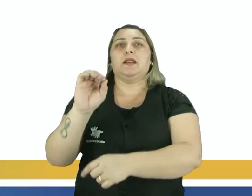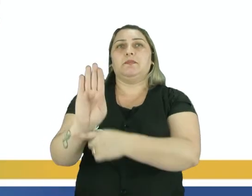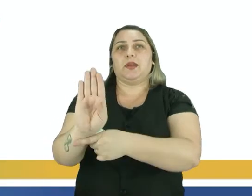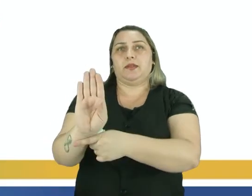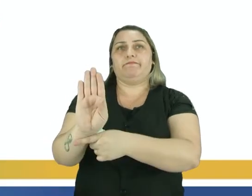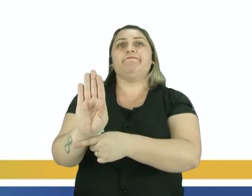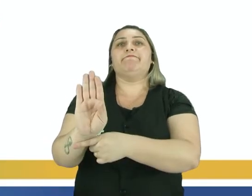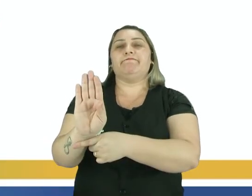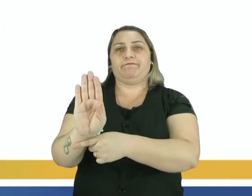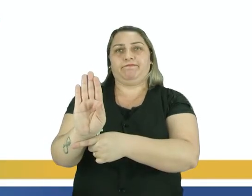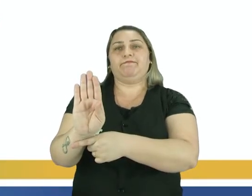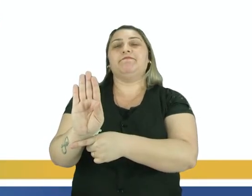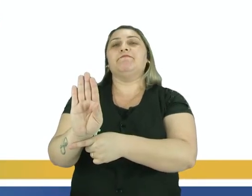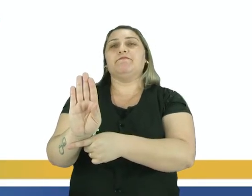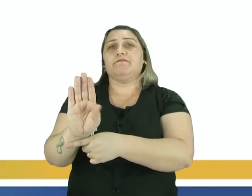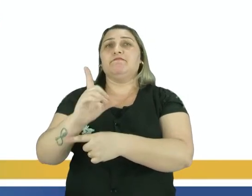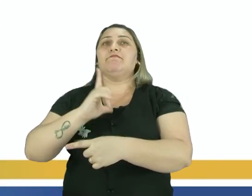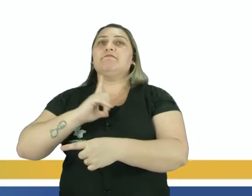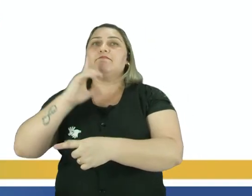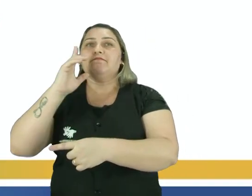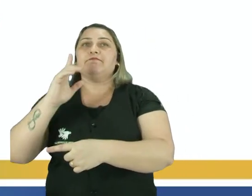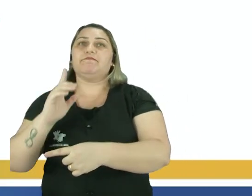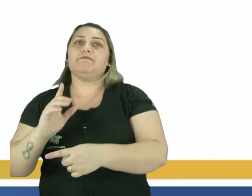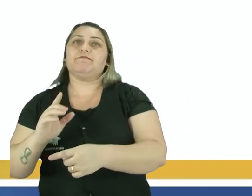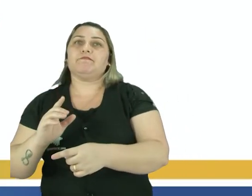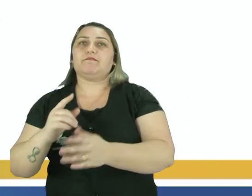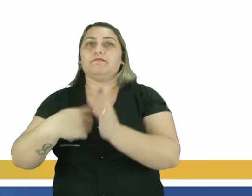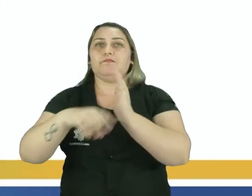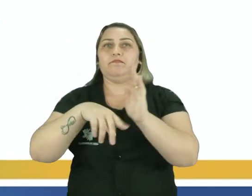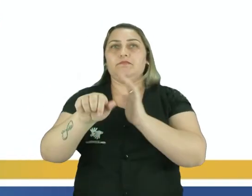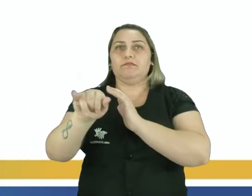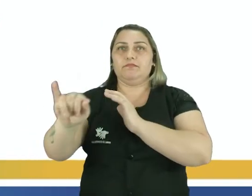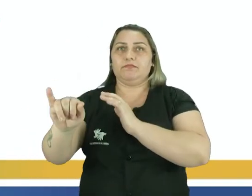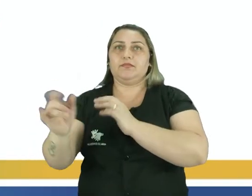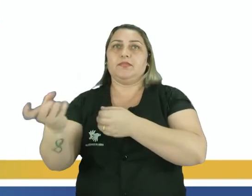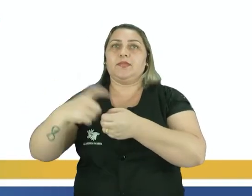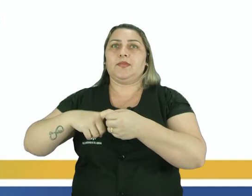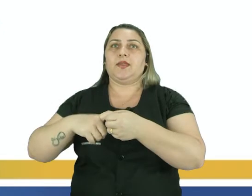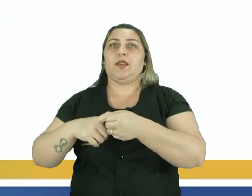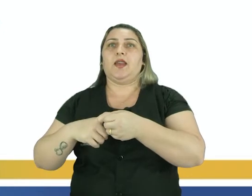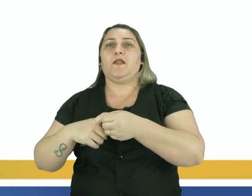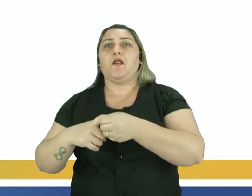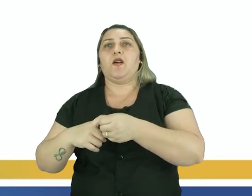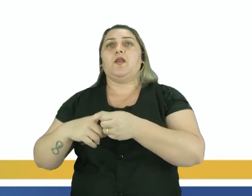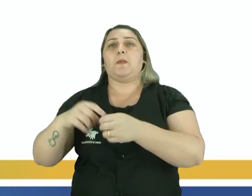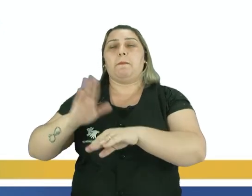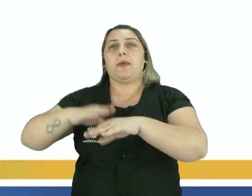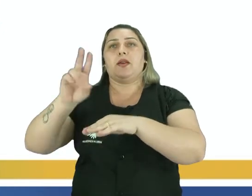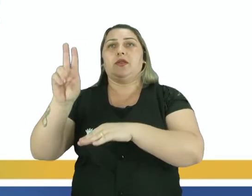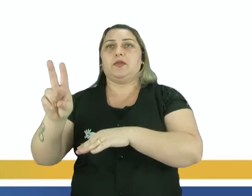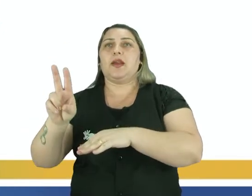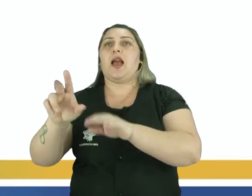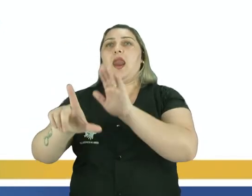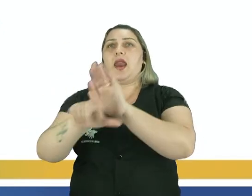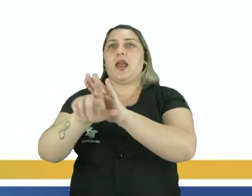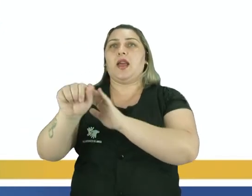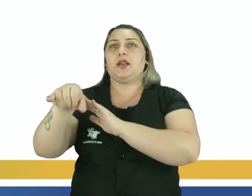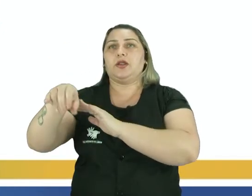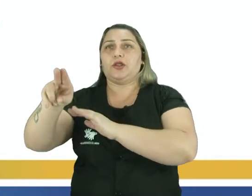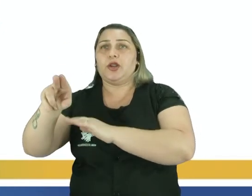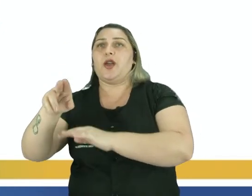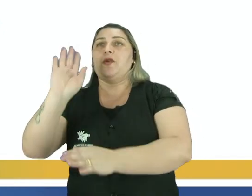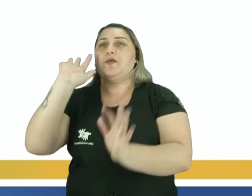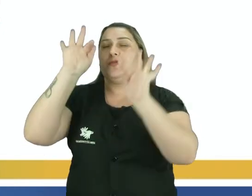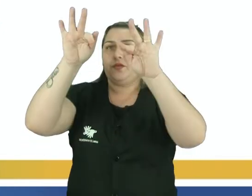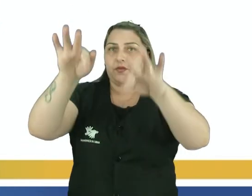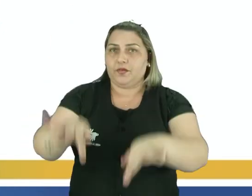letra B, certo? Então, a gente vai ter como principais medidas a revogação do AI-5, o retorno do pluripartidarismo, a lei da anistia e o fim da